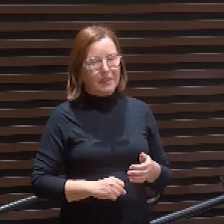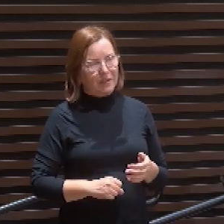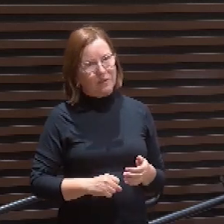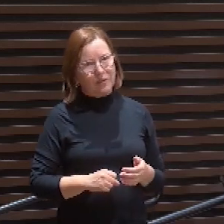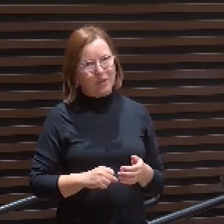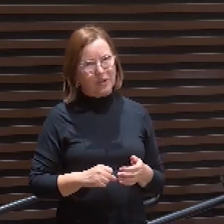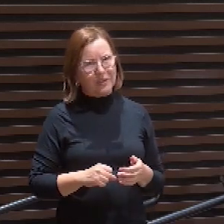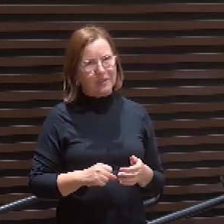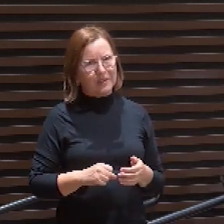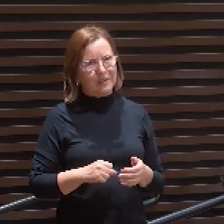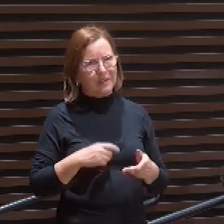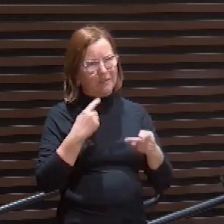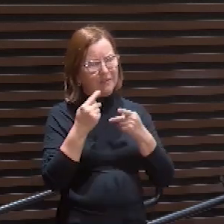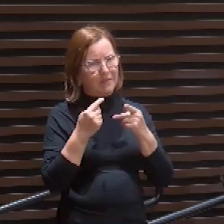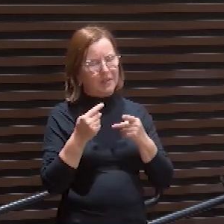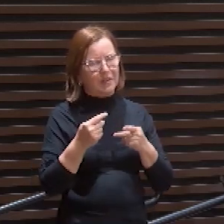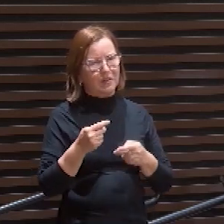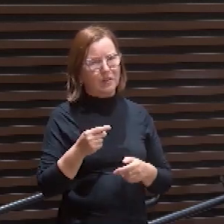trouxe?